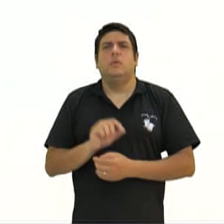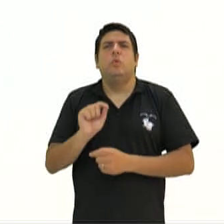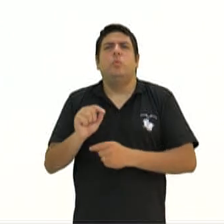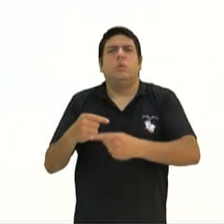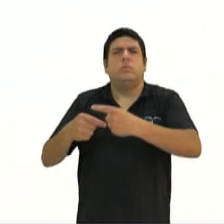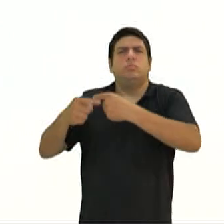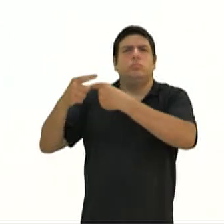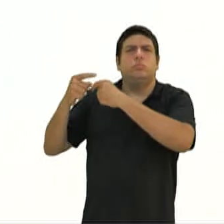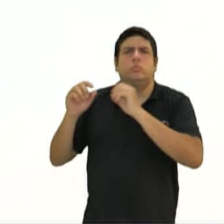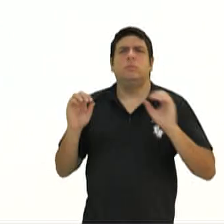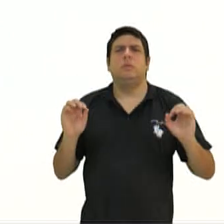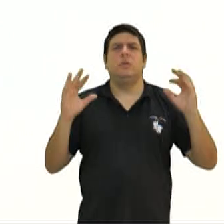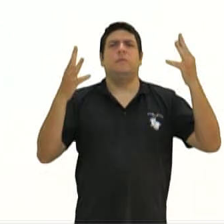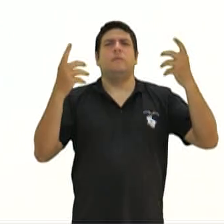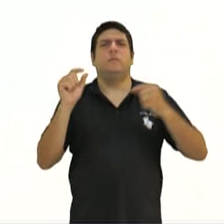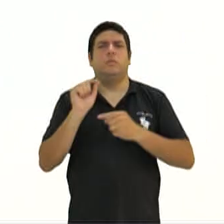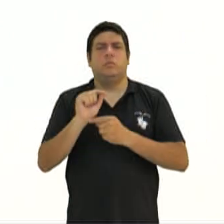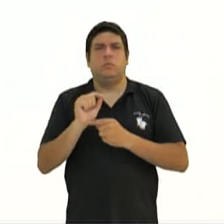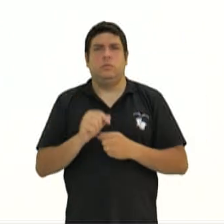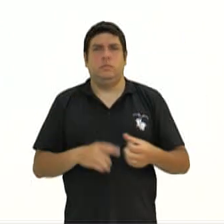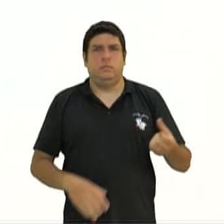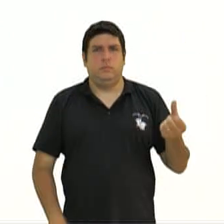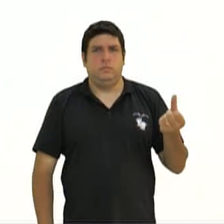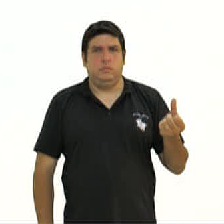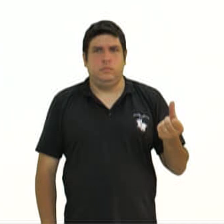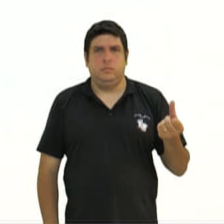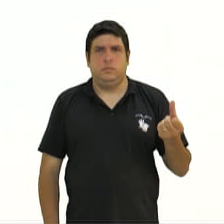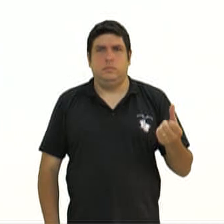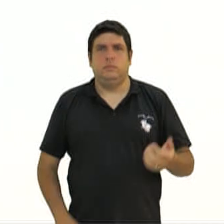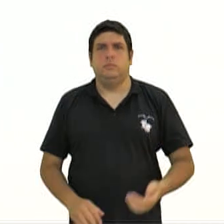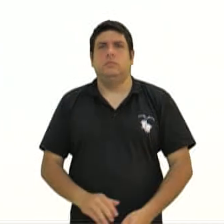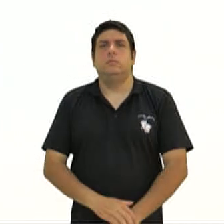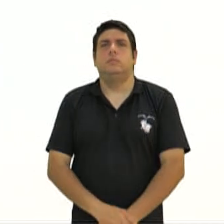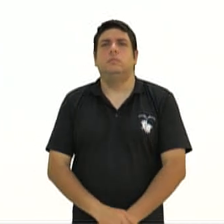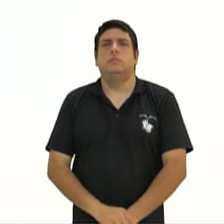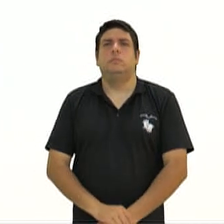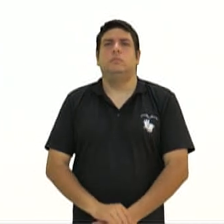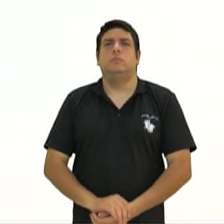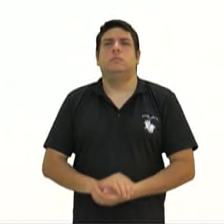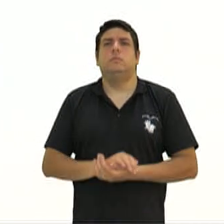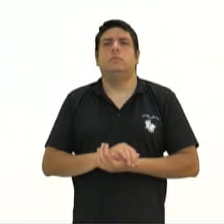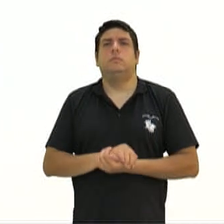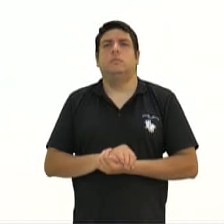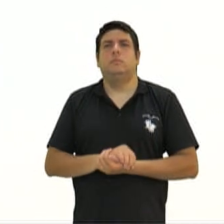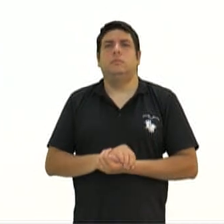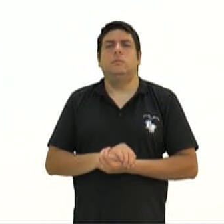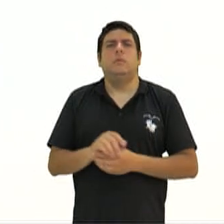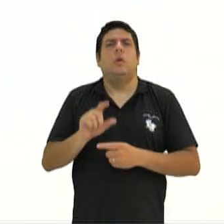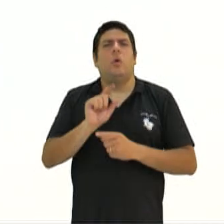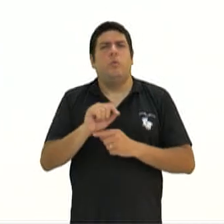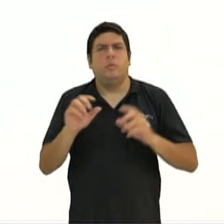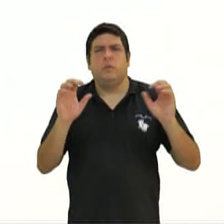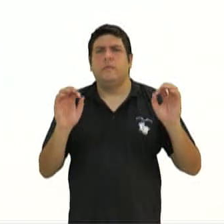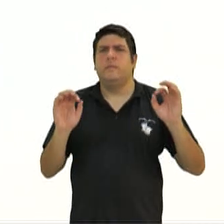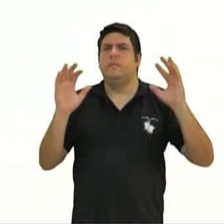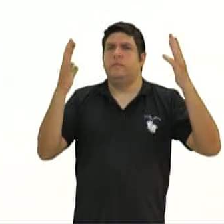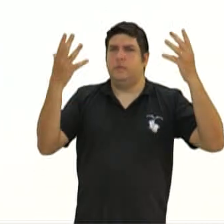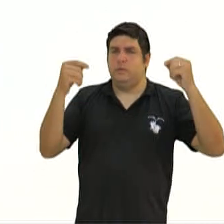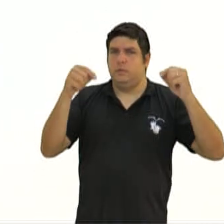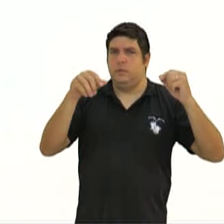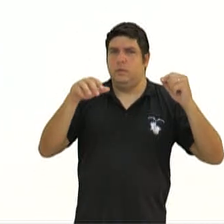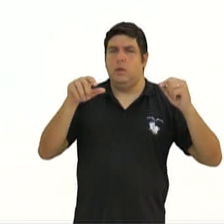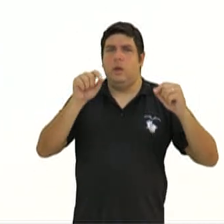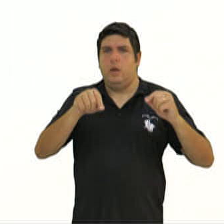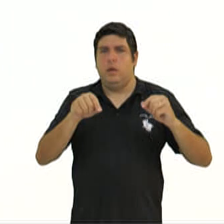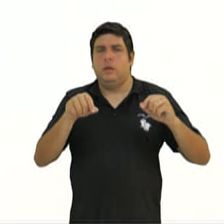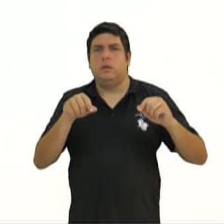celebravam inicialmente? 6. What doesn't this festival mean? O que este festival, né, o